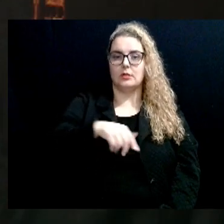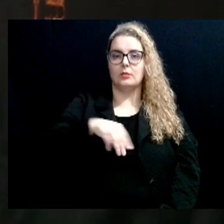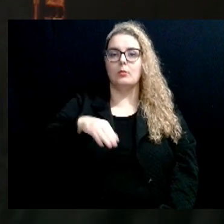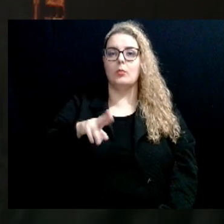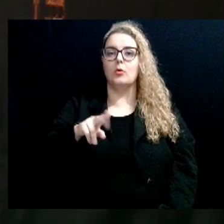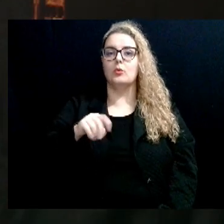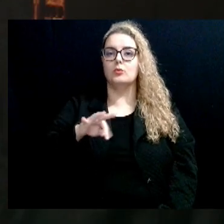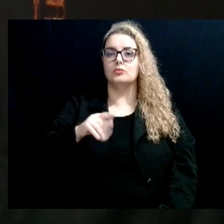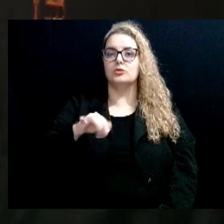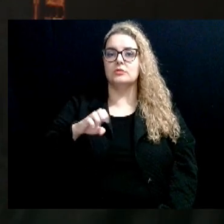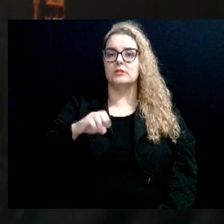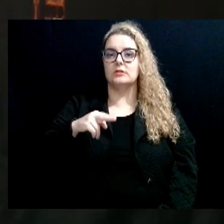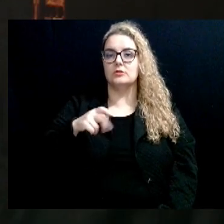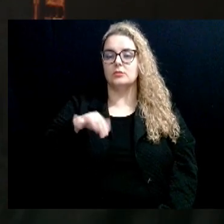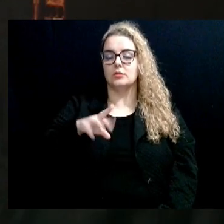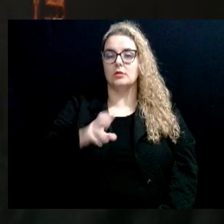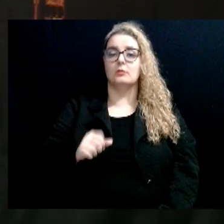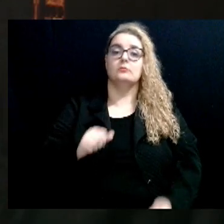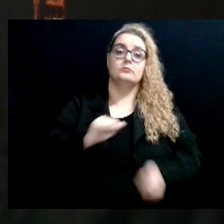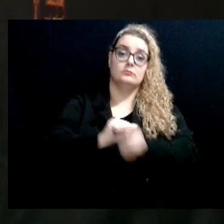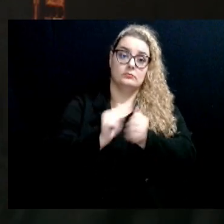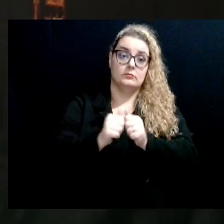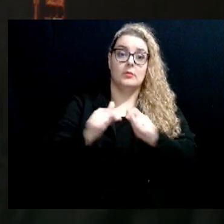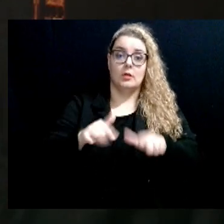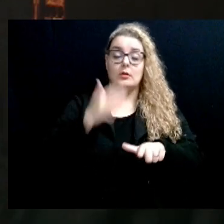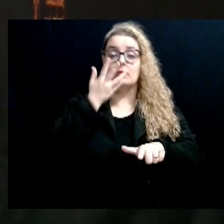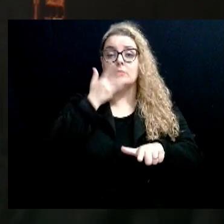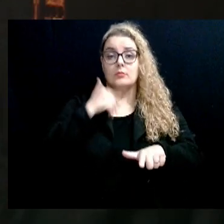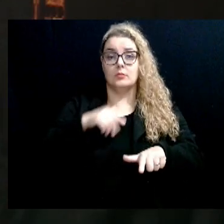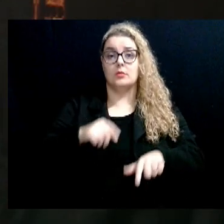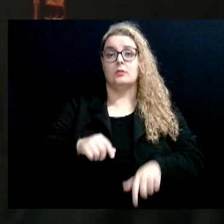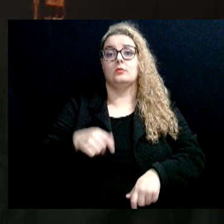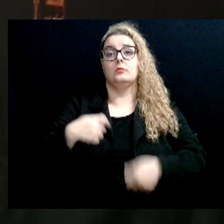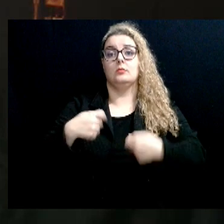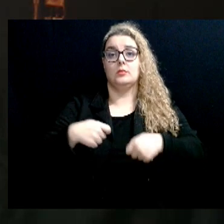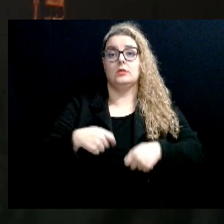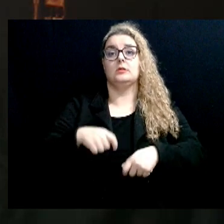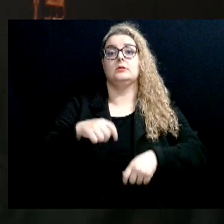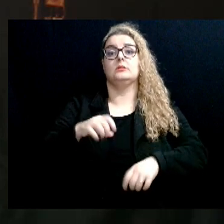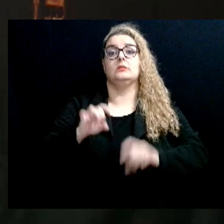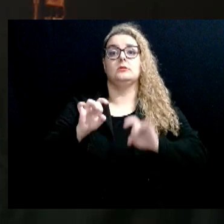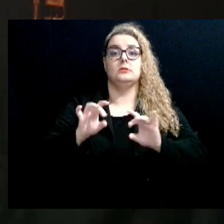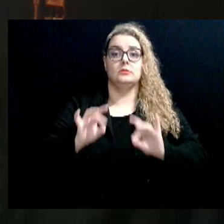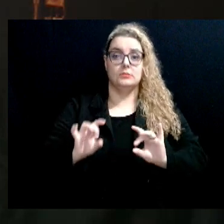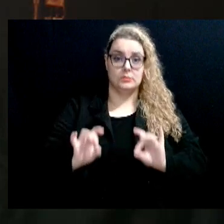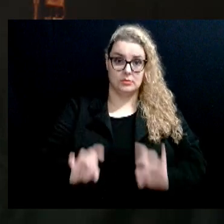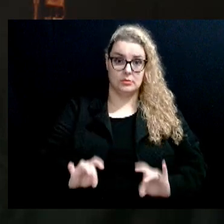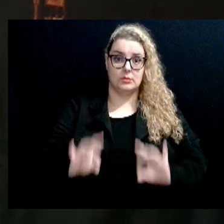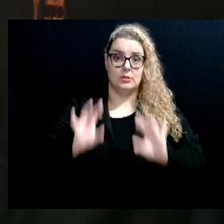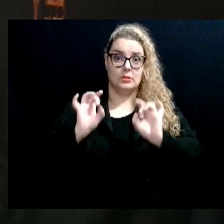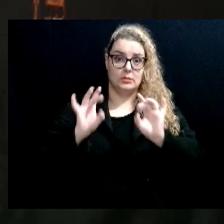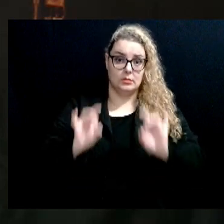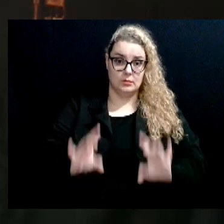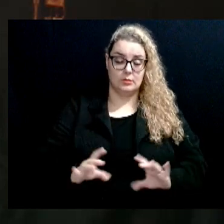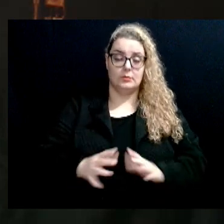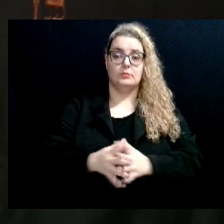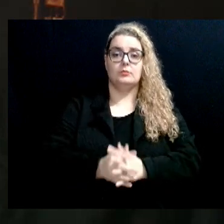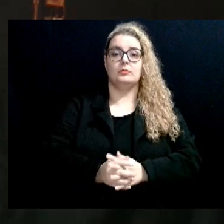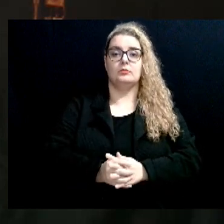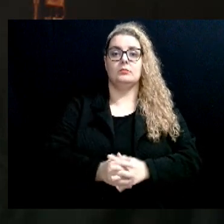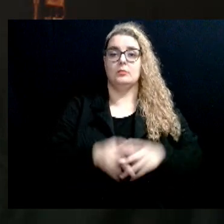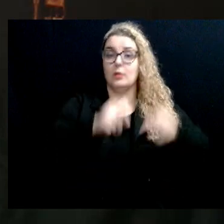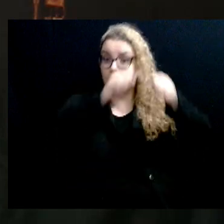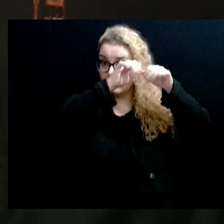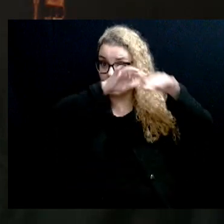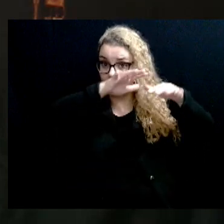espaços adaptados para crianças com necessidades especiais, incluindo pessoas com transtorno do espectro autista, síndrome de Down